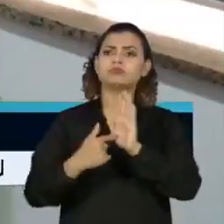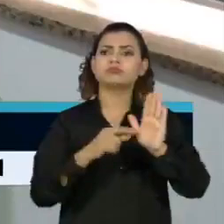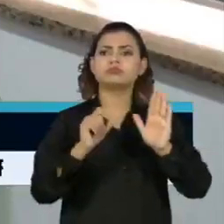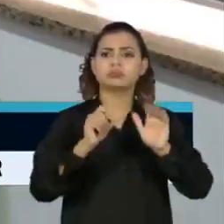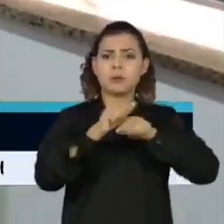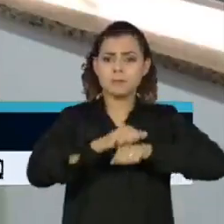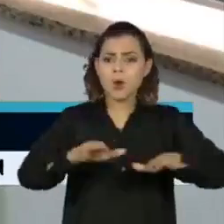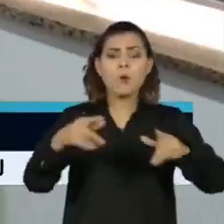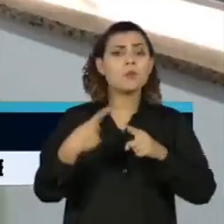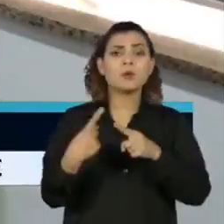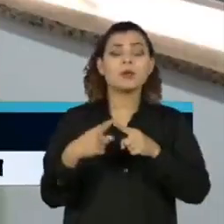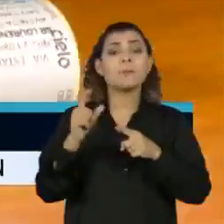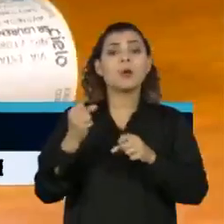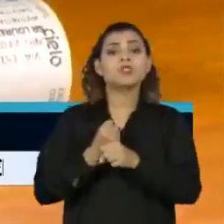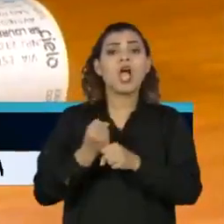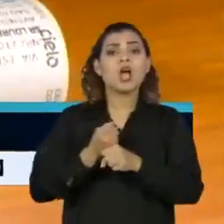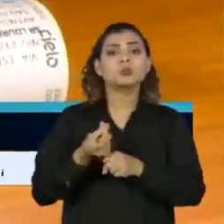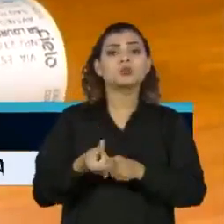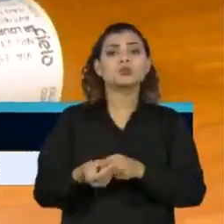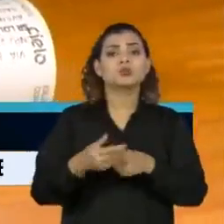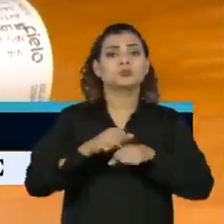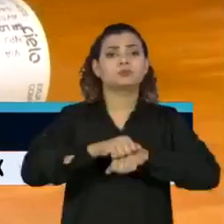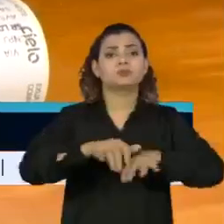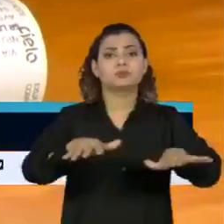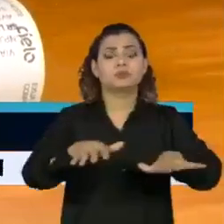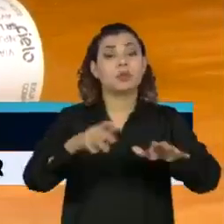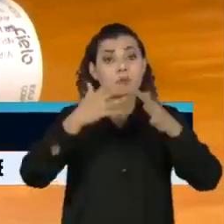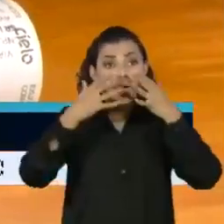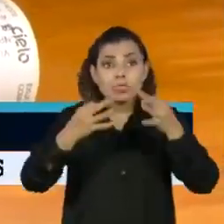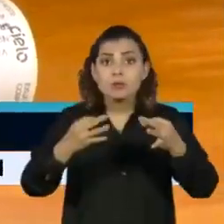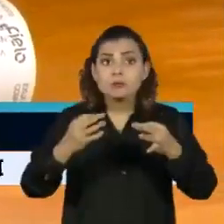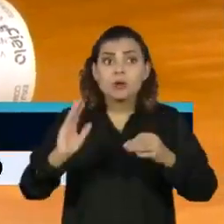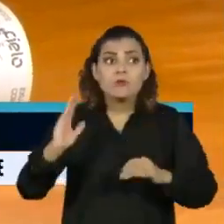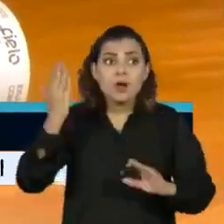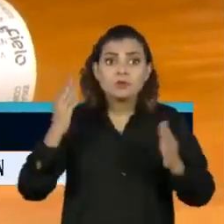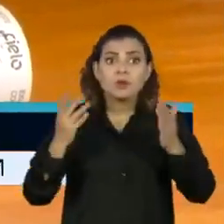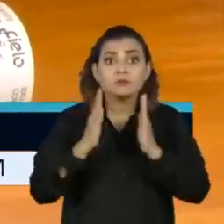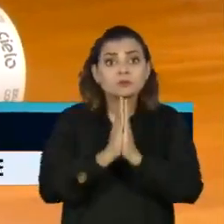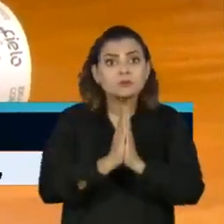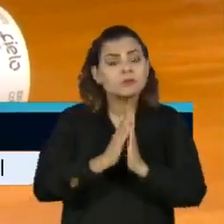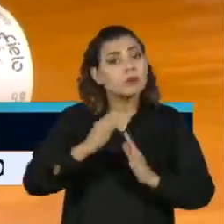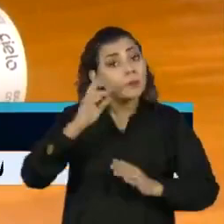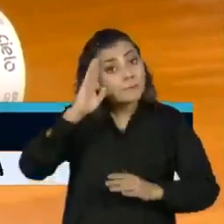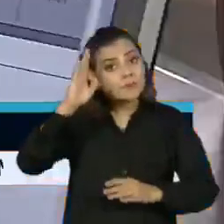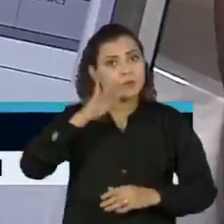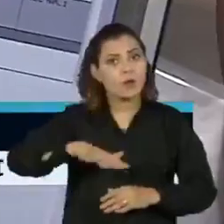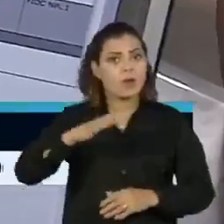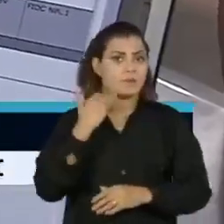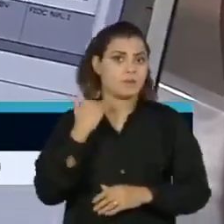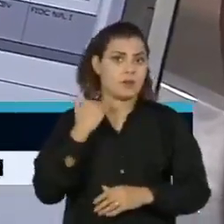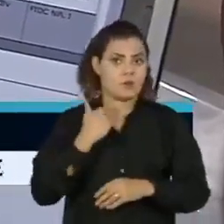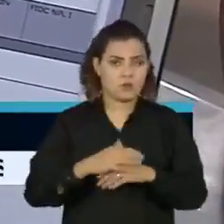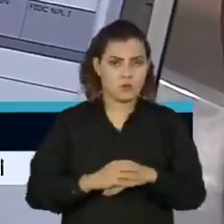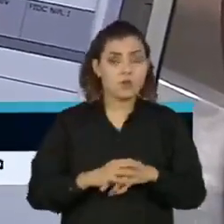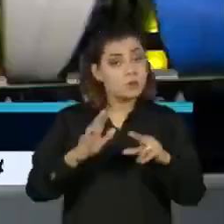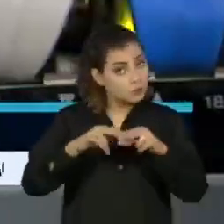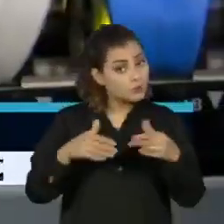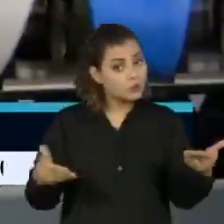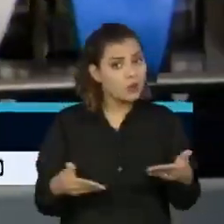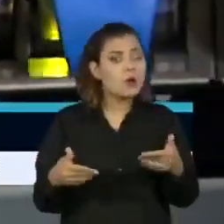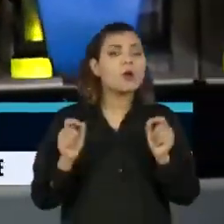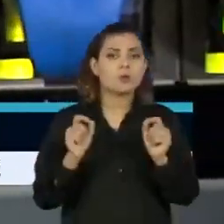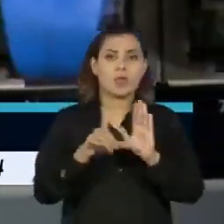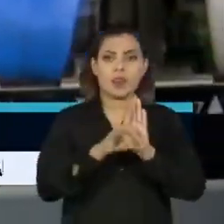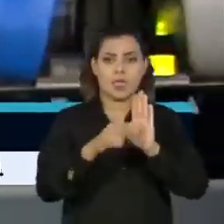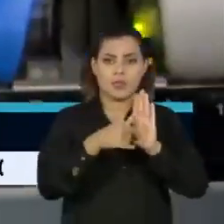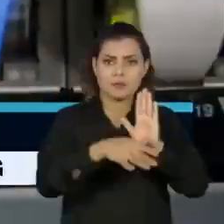do vazamento podem durar anos. É importante ficar atento a fraudes, principalmente na rede bancária. As punições previstas